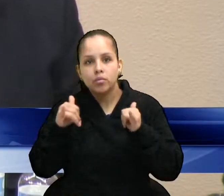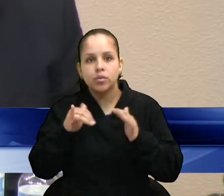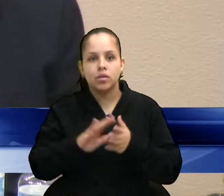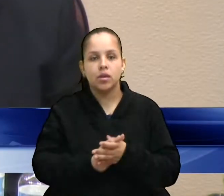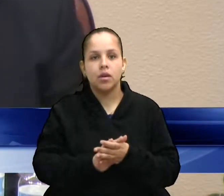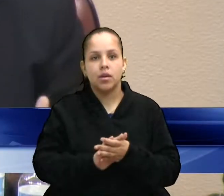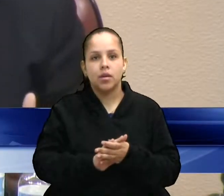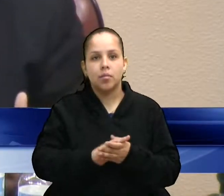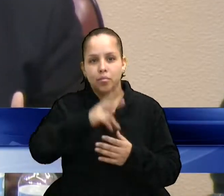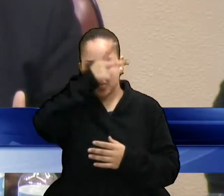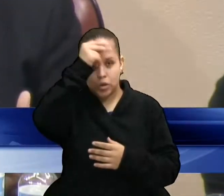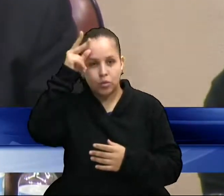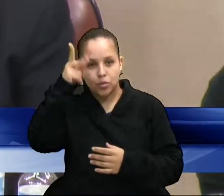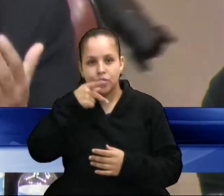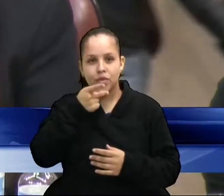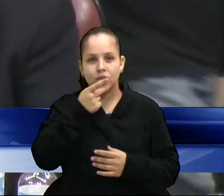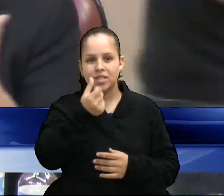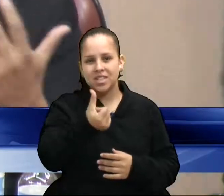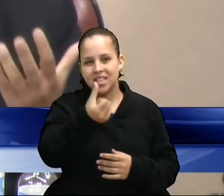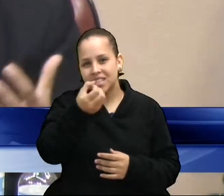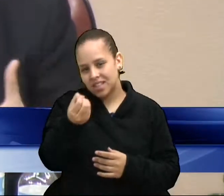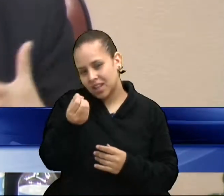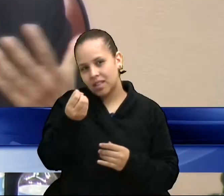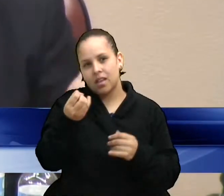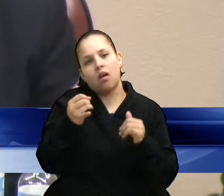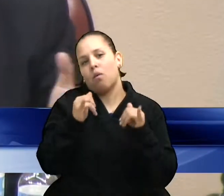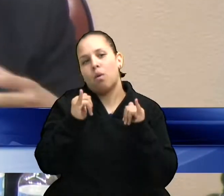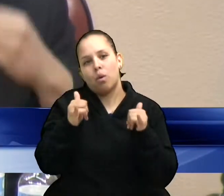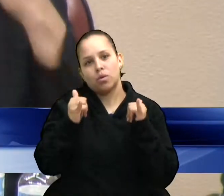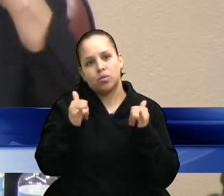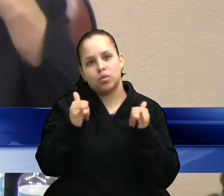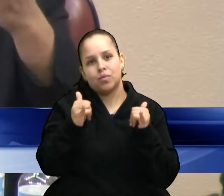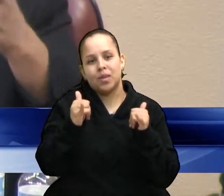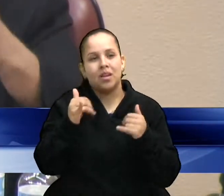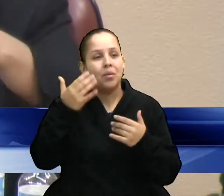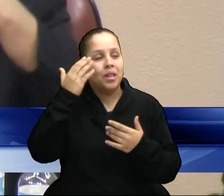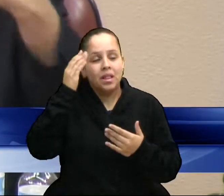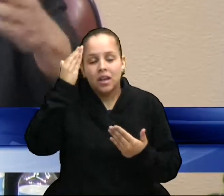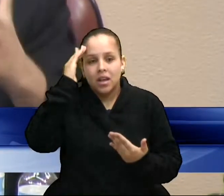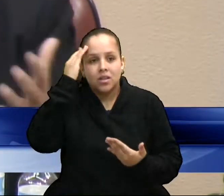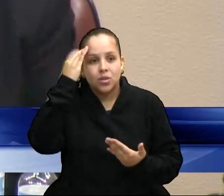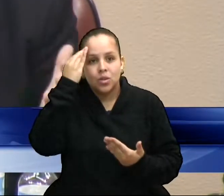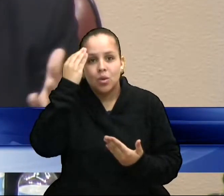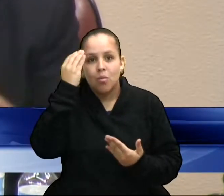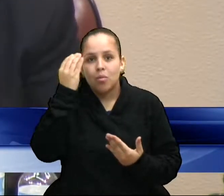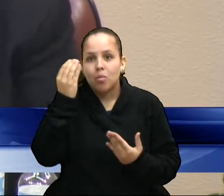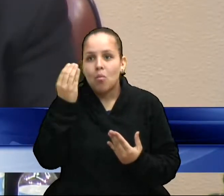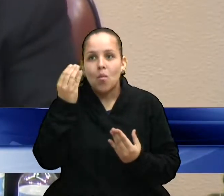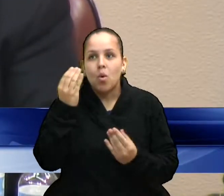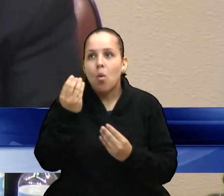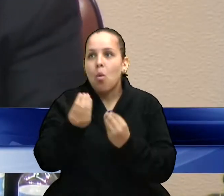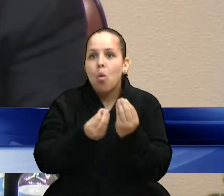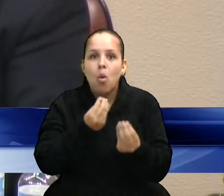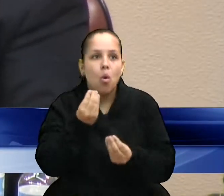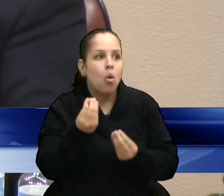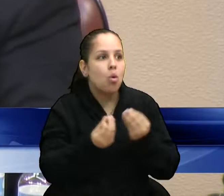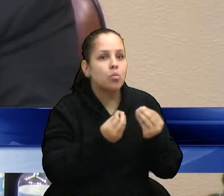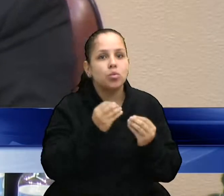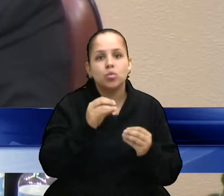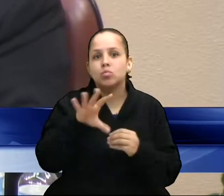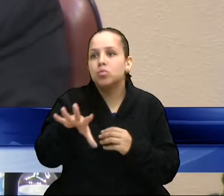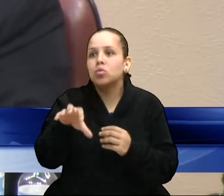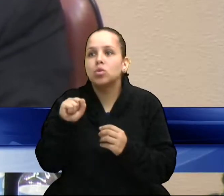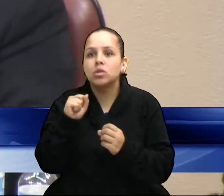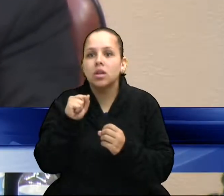veículos. Eu não entendo onde é que eles buscam, né? Onde é que eles viajam. Eles viajam, né? Porque qual é o estudo técnico